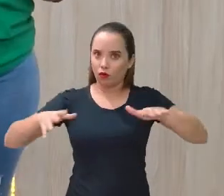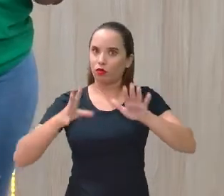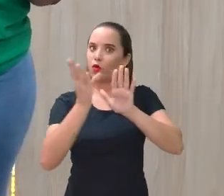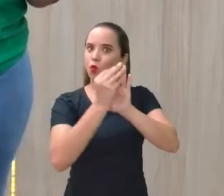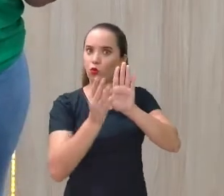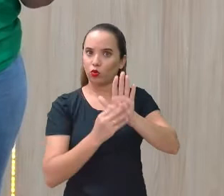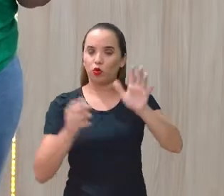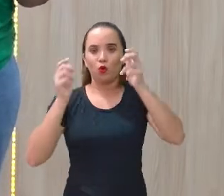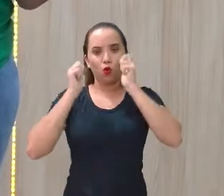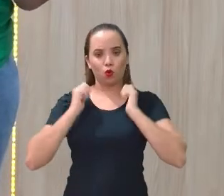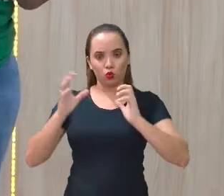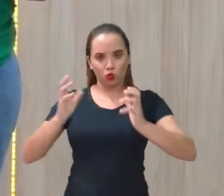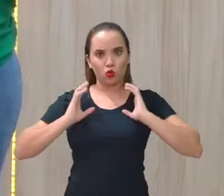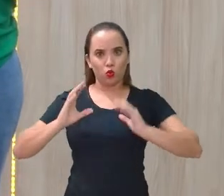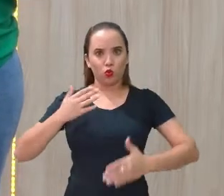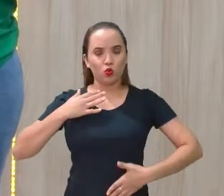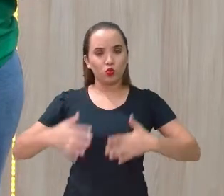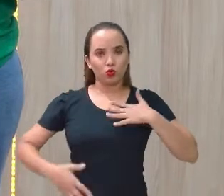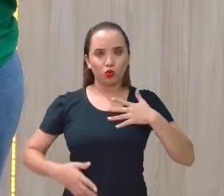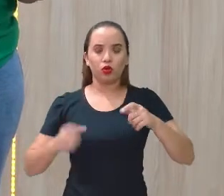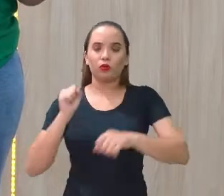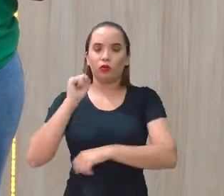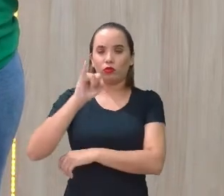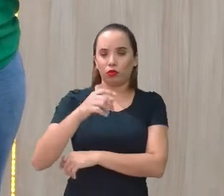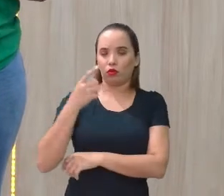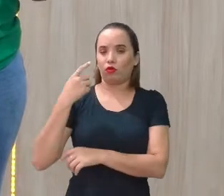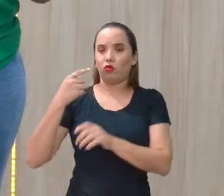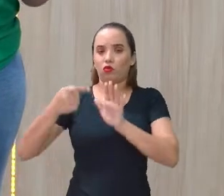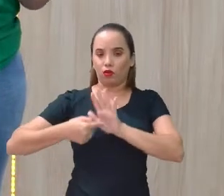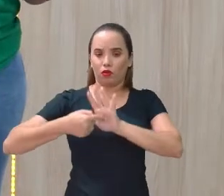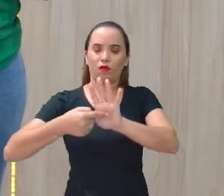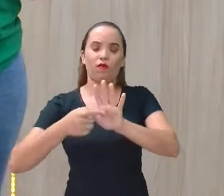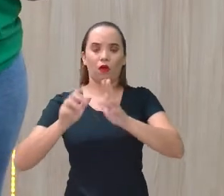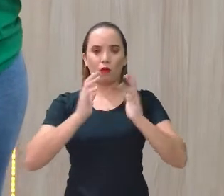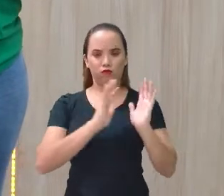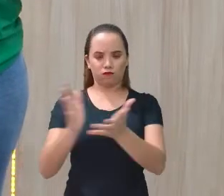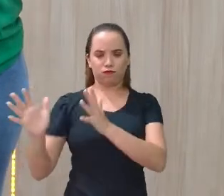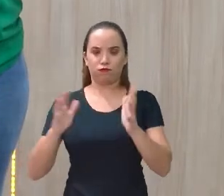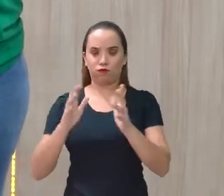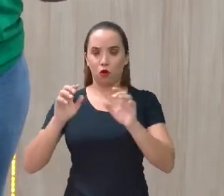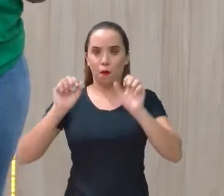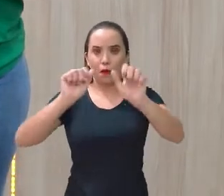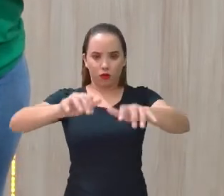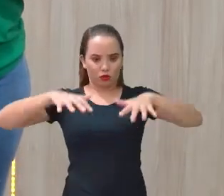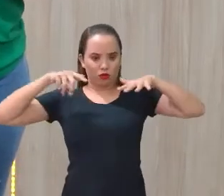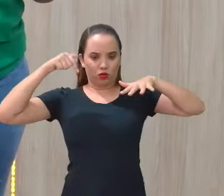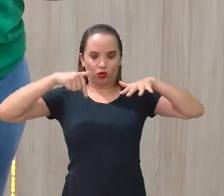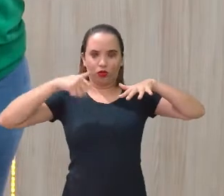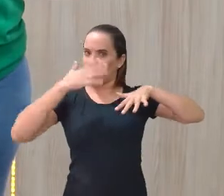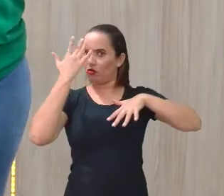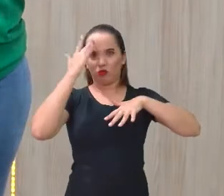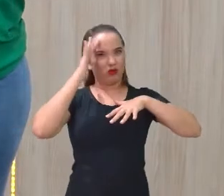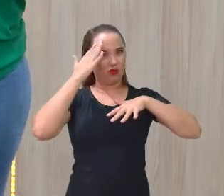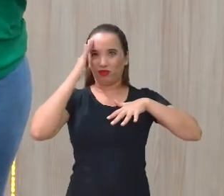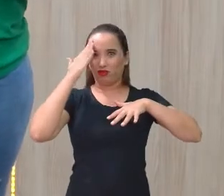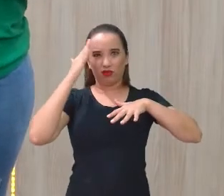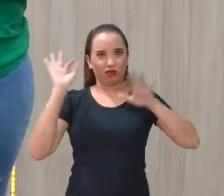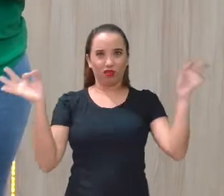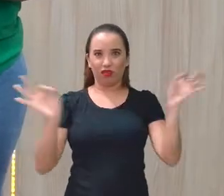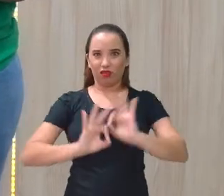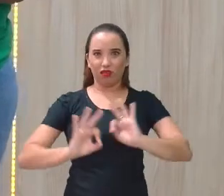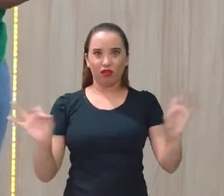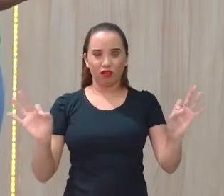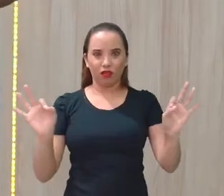gente expõe oralmente alguma coisa e eles não entendem, o auditório não entende, alguma coisa travou. Alguma coisa nessa exposição